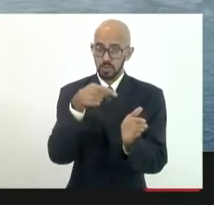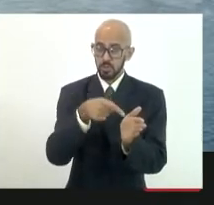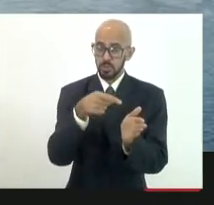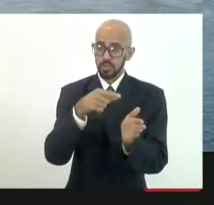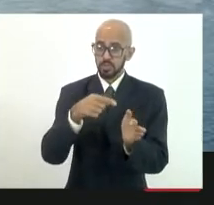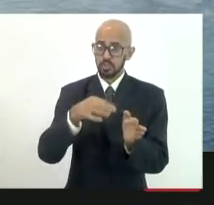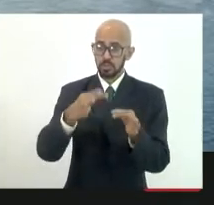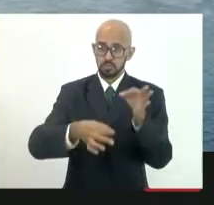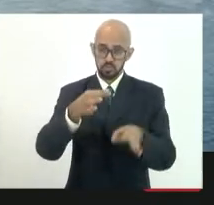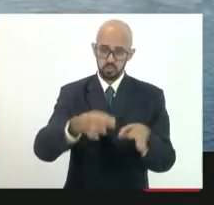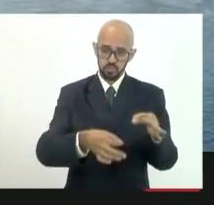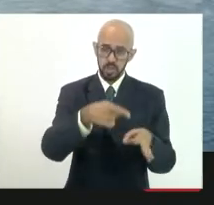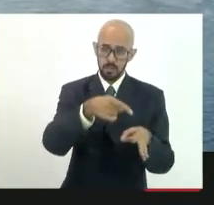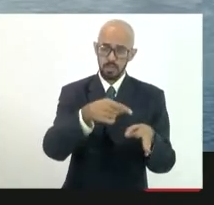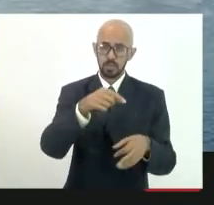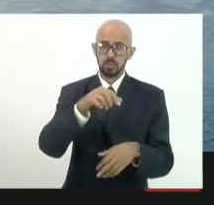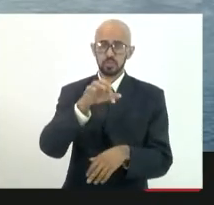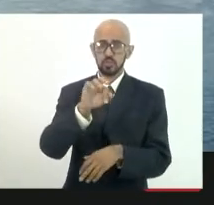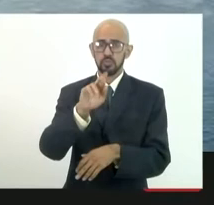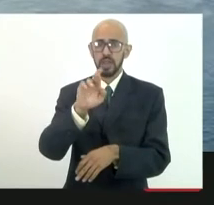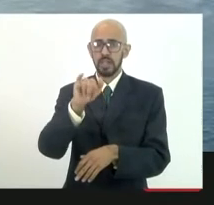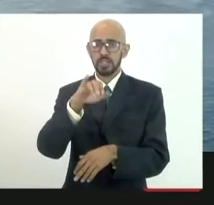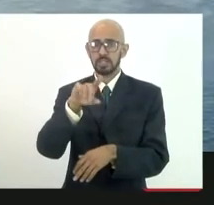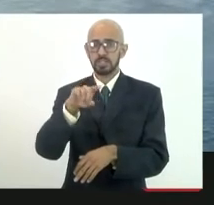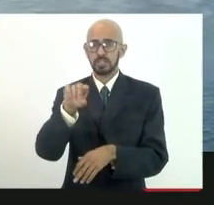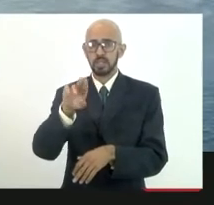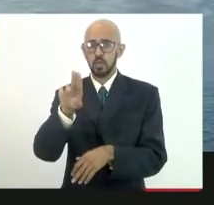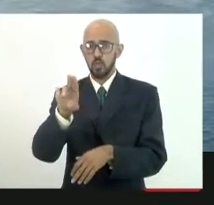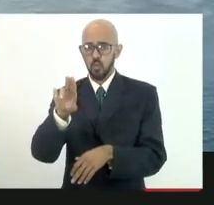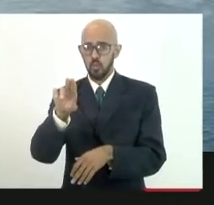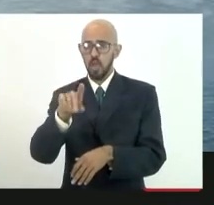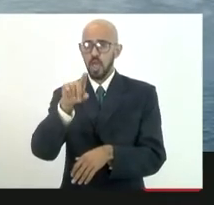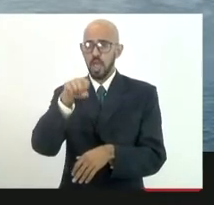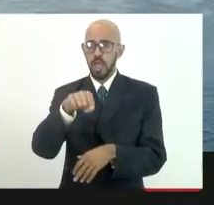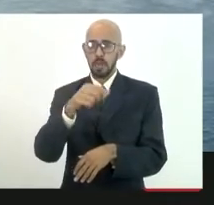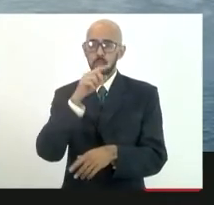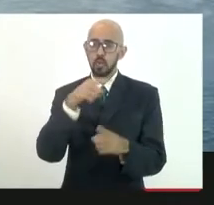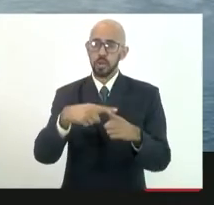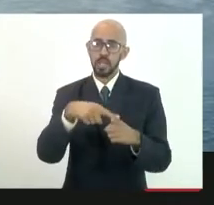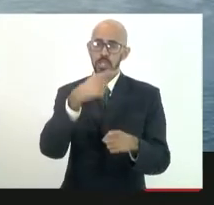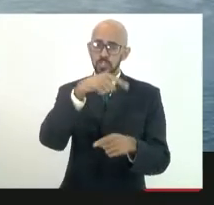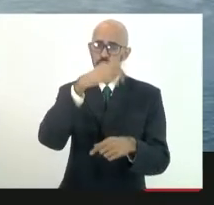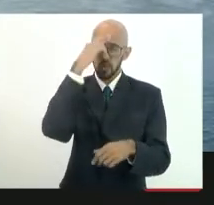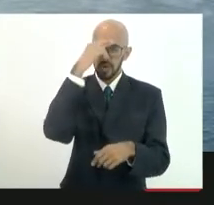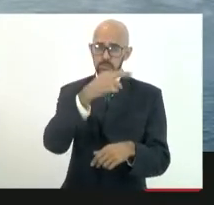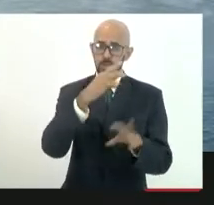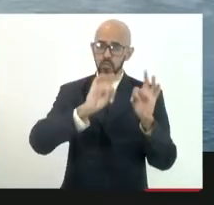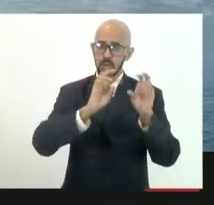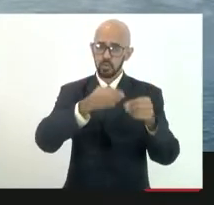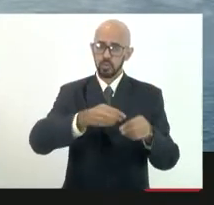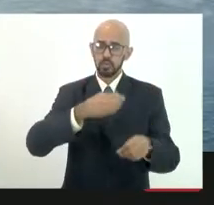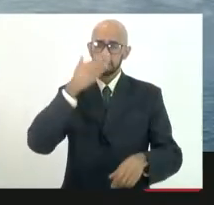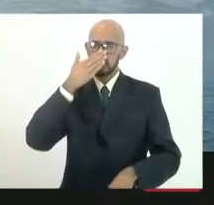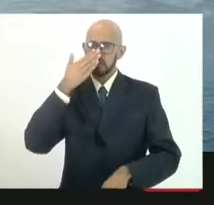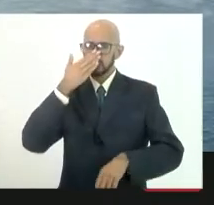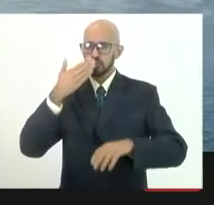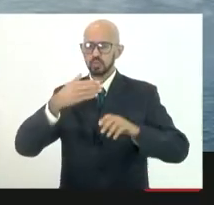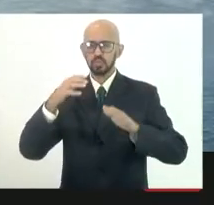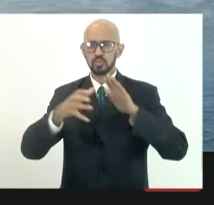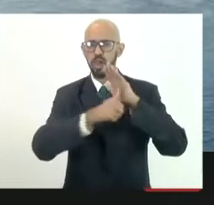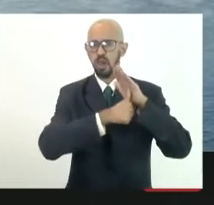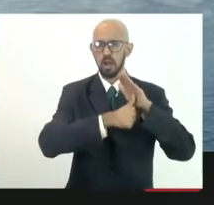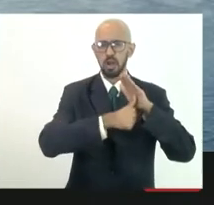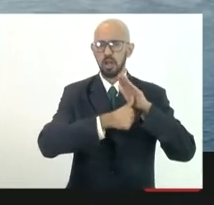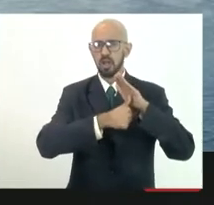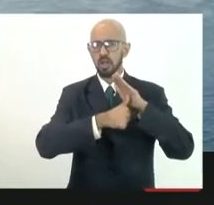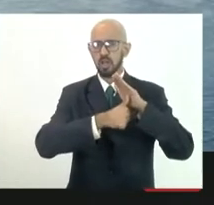pelos fariseus e aqueles que se diziam religiosos, era porque ele respeitava a todos, prostitutas, ladrões, aqueles que